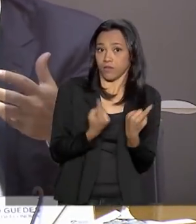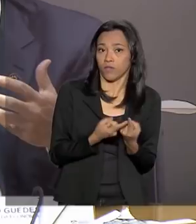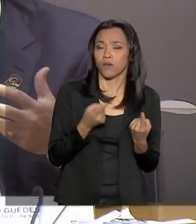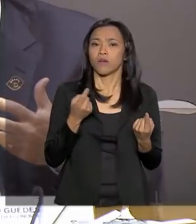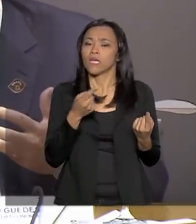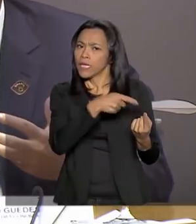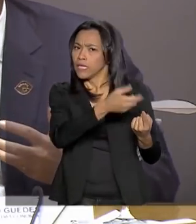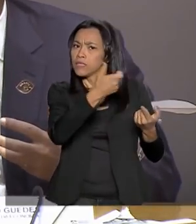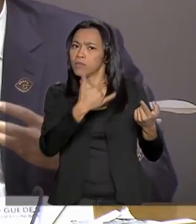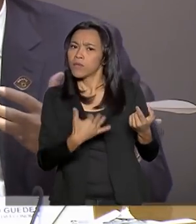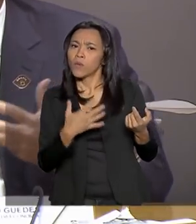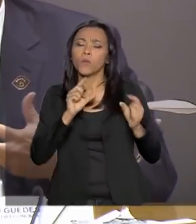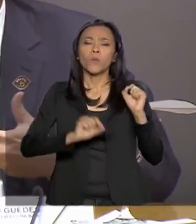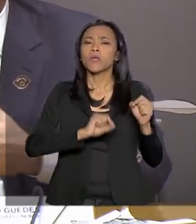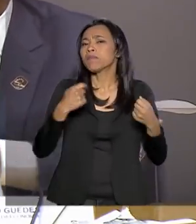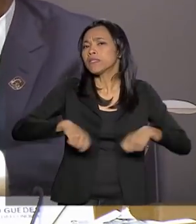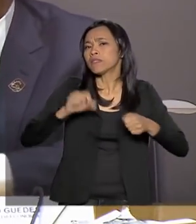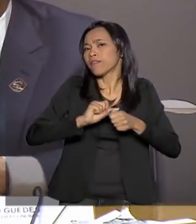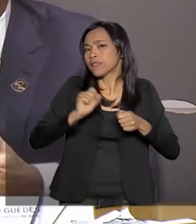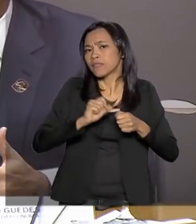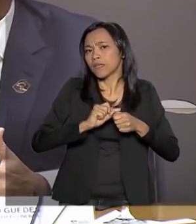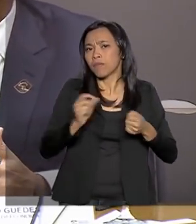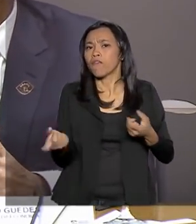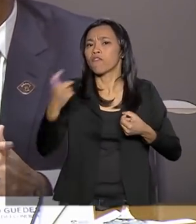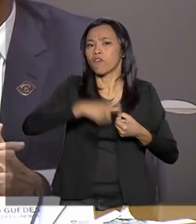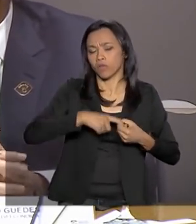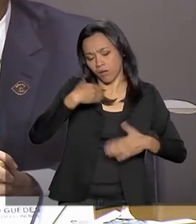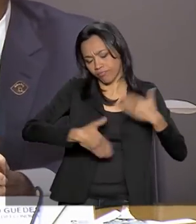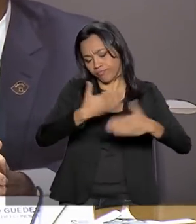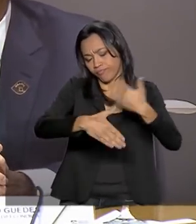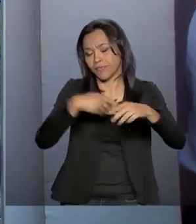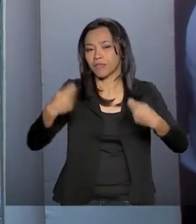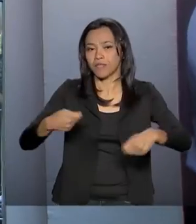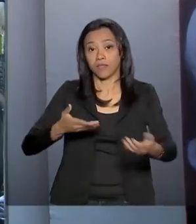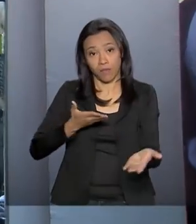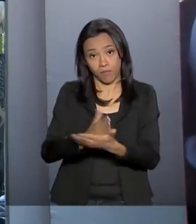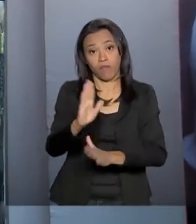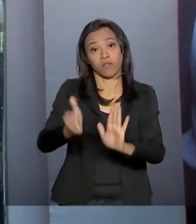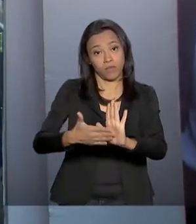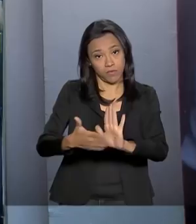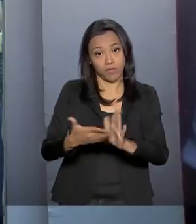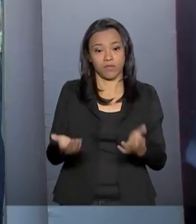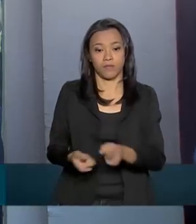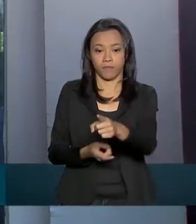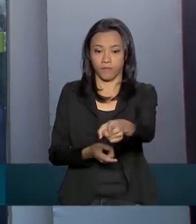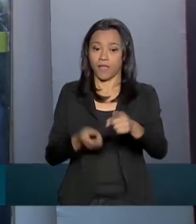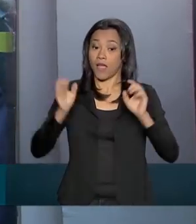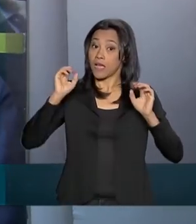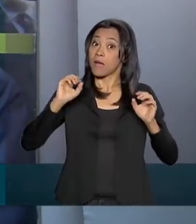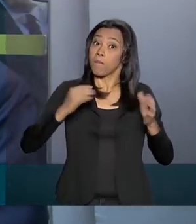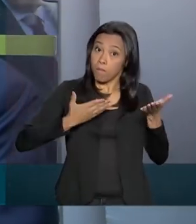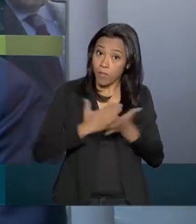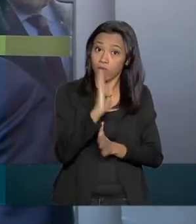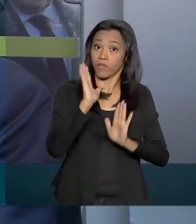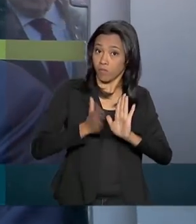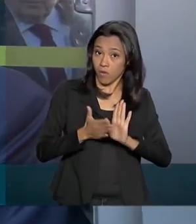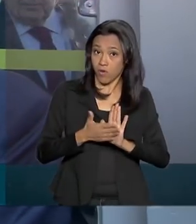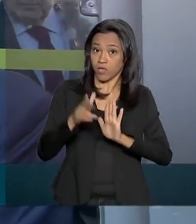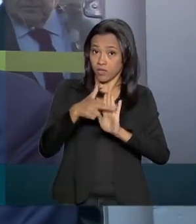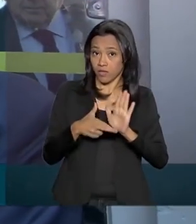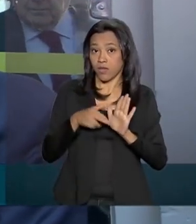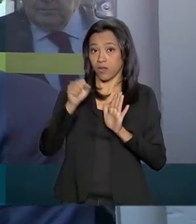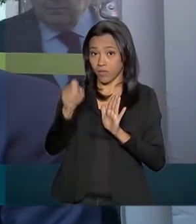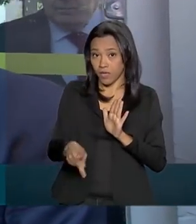feito para o Brasil retomar o crescimento, aprovar as reformas. Assim que aprovadas as reformas, o Brasil